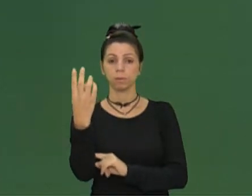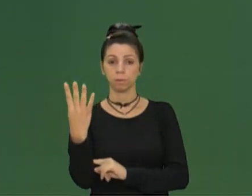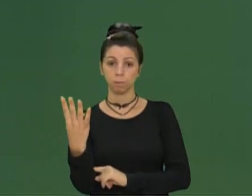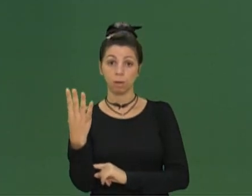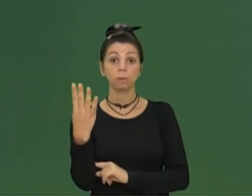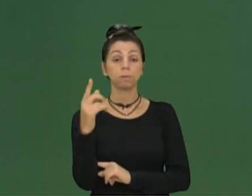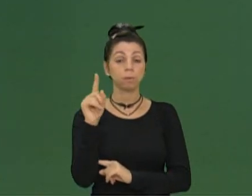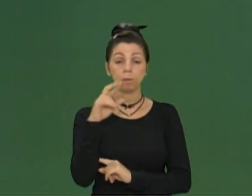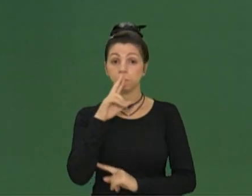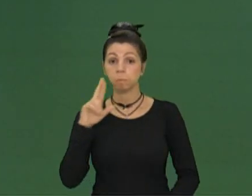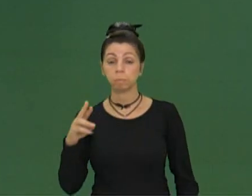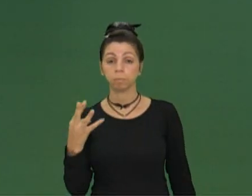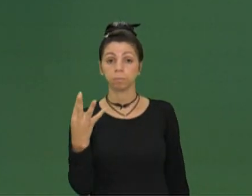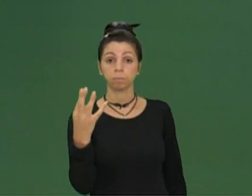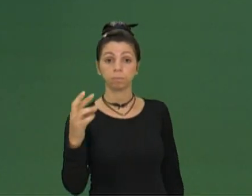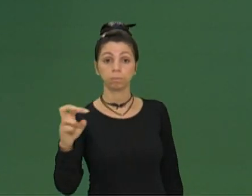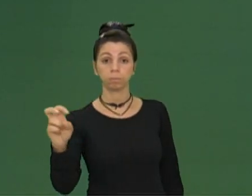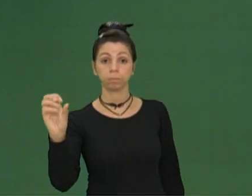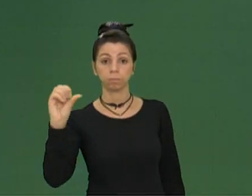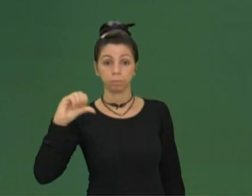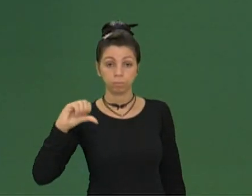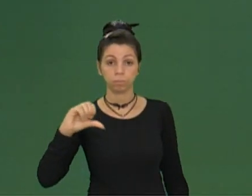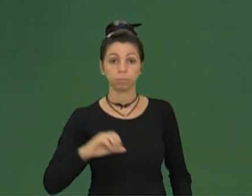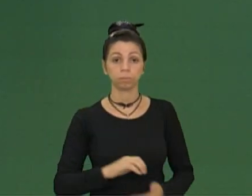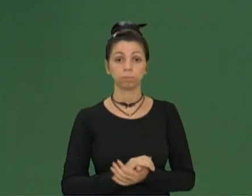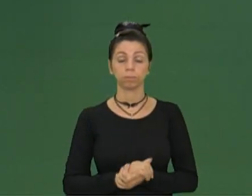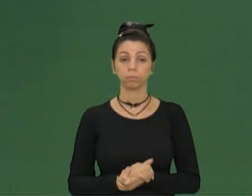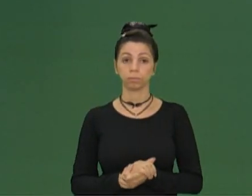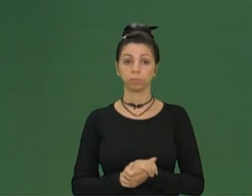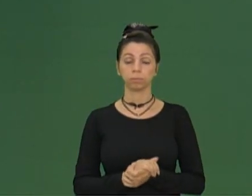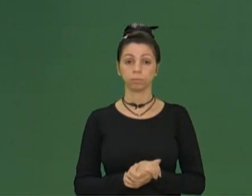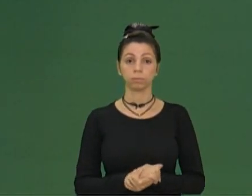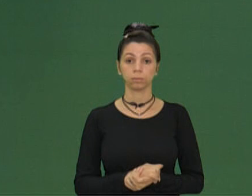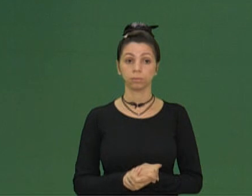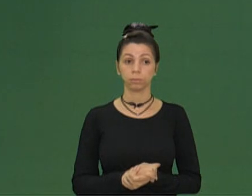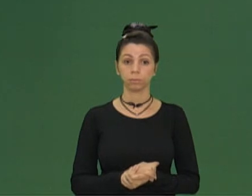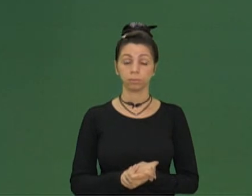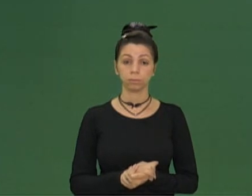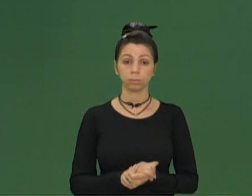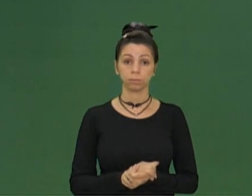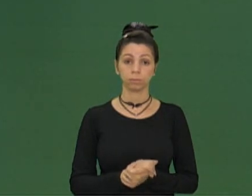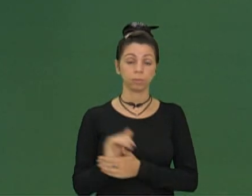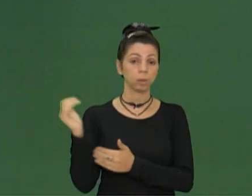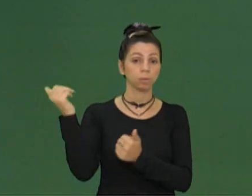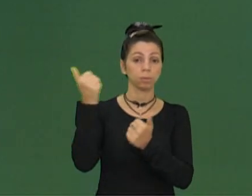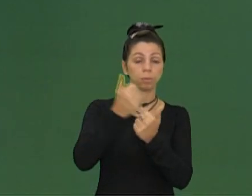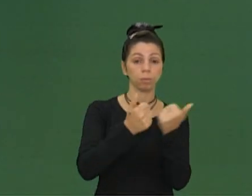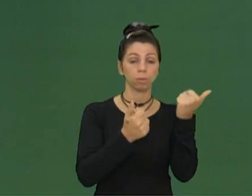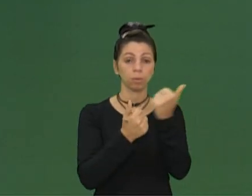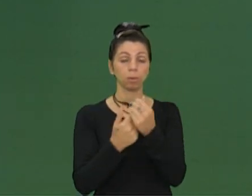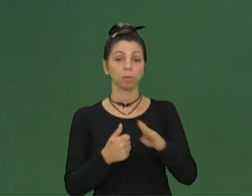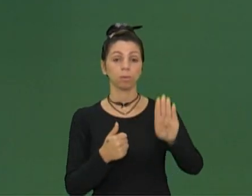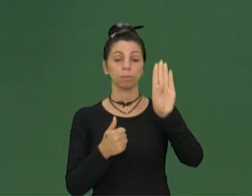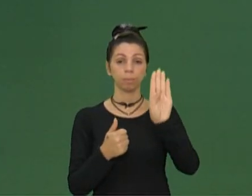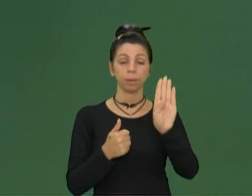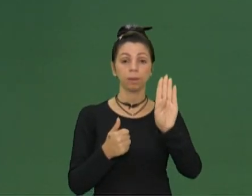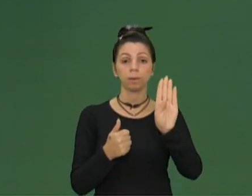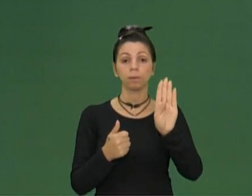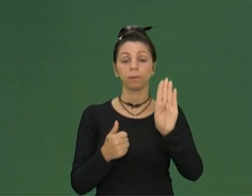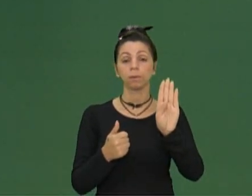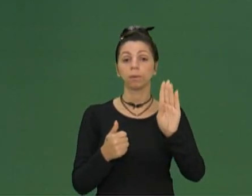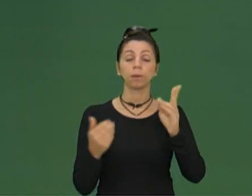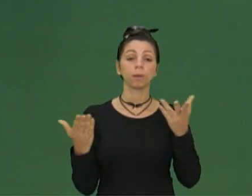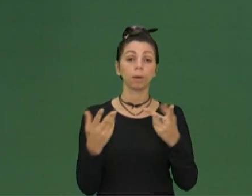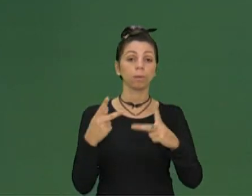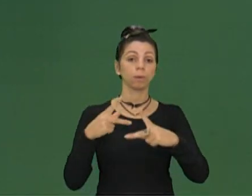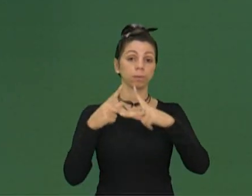Achei meu delta. E partindo, né, para o final da minha fórmula, eu vou substituir novamente o B na minha fórmula, agora o delta